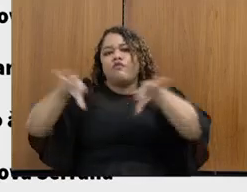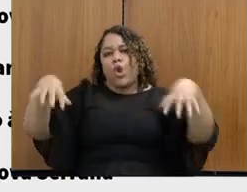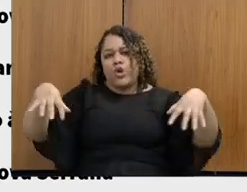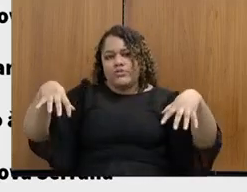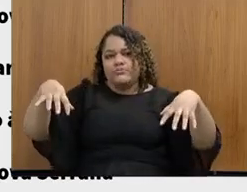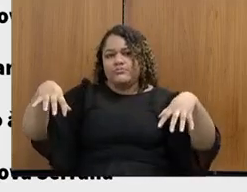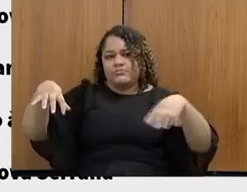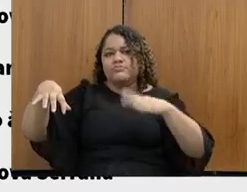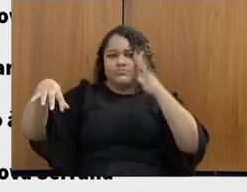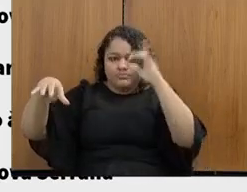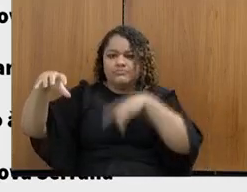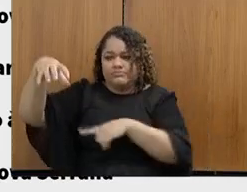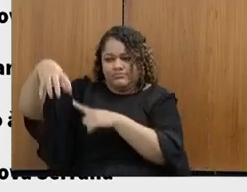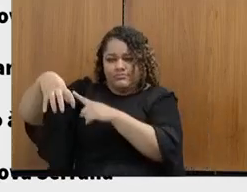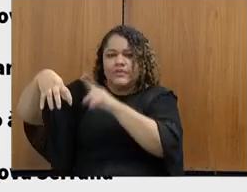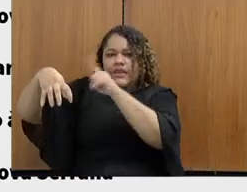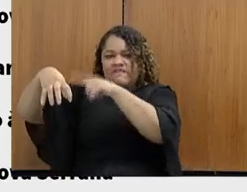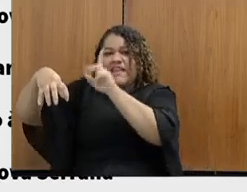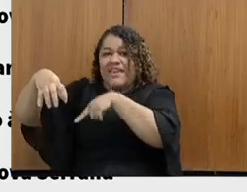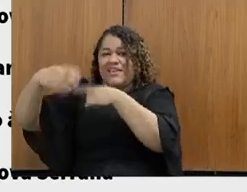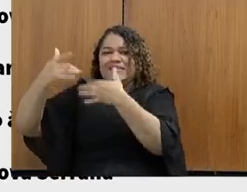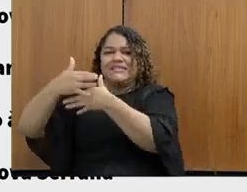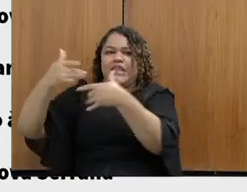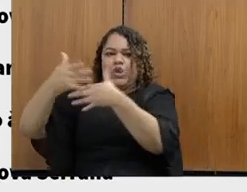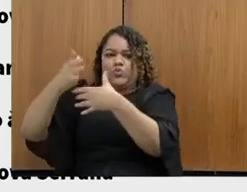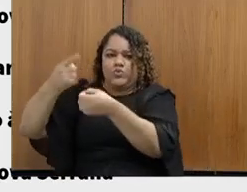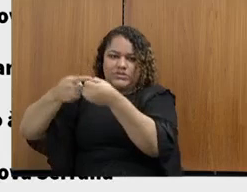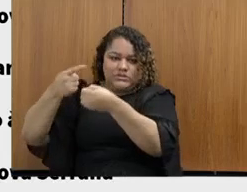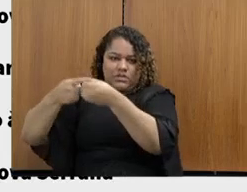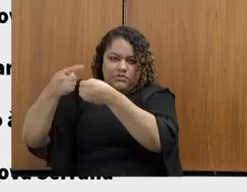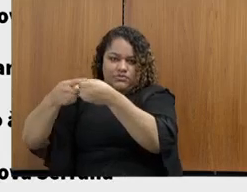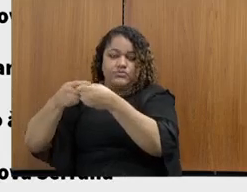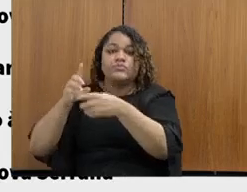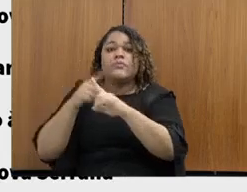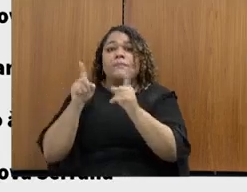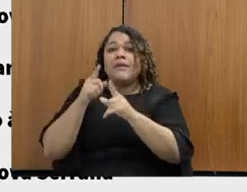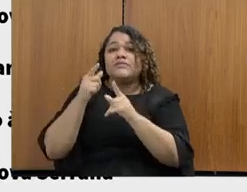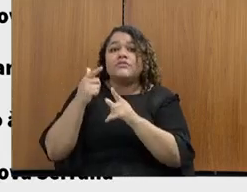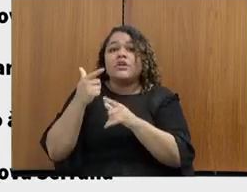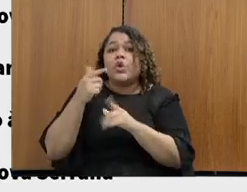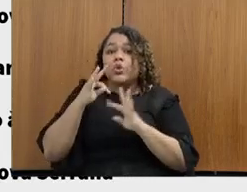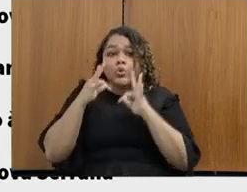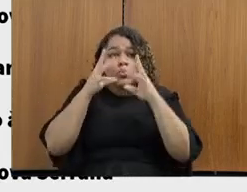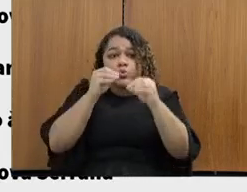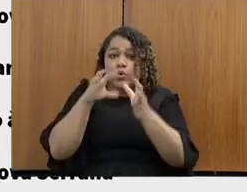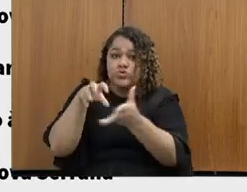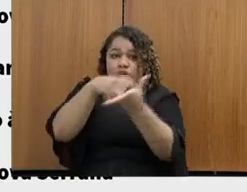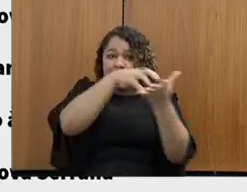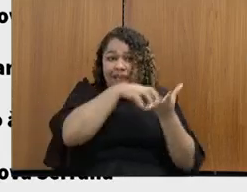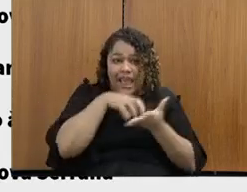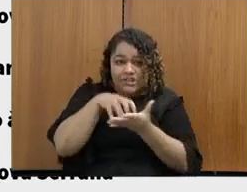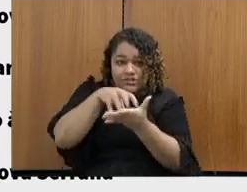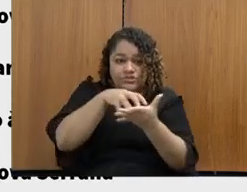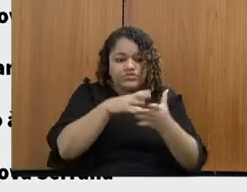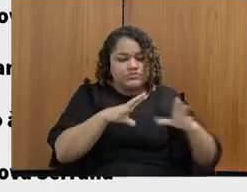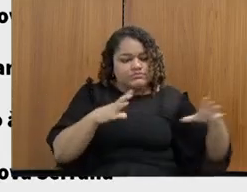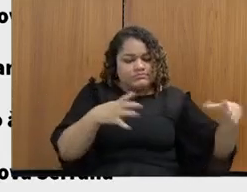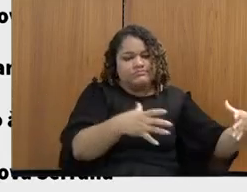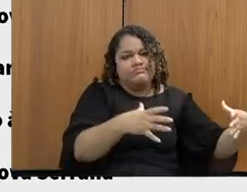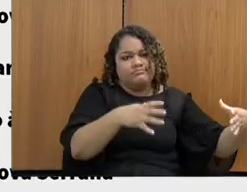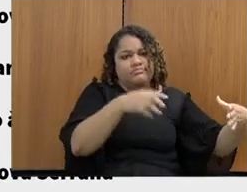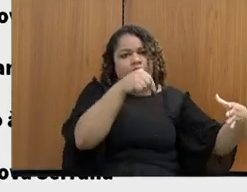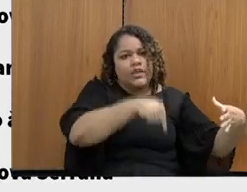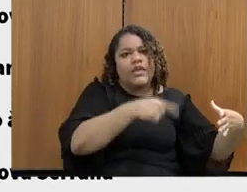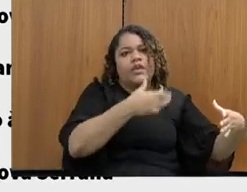que ela vai ficar num Ponto Central da Cidade e as demais unidades elas estarão né num espaço muito mais adequado muito